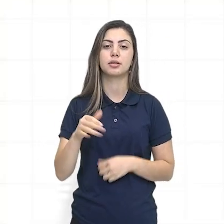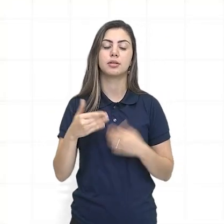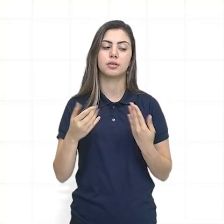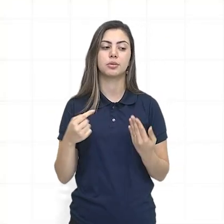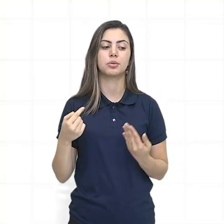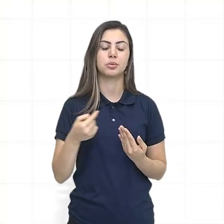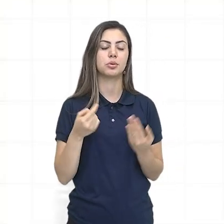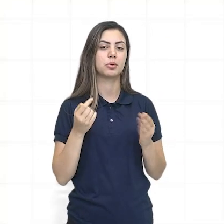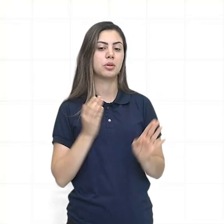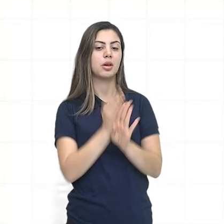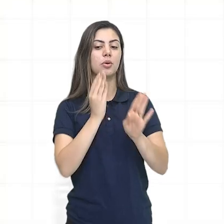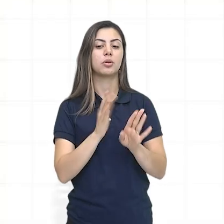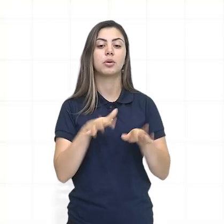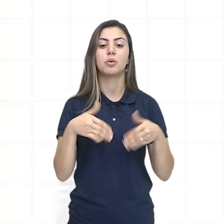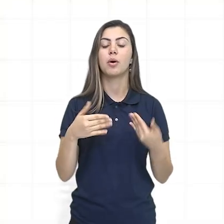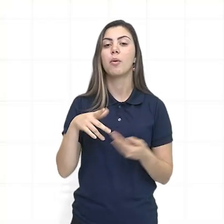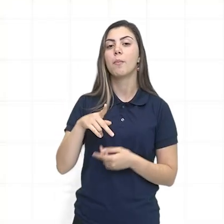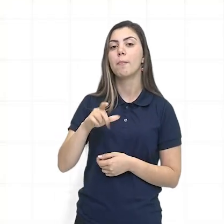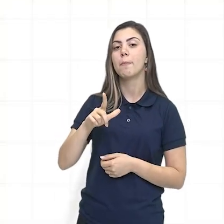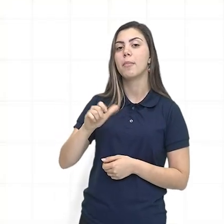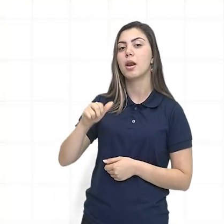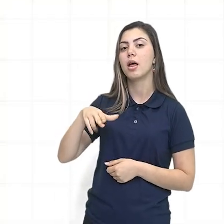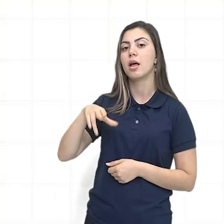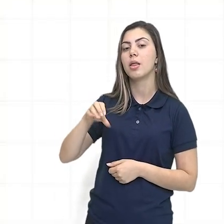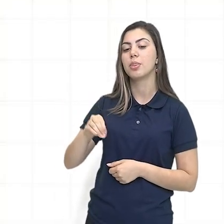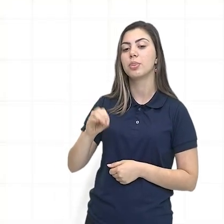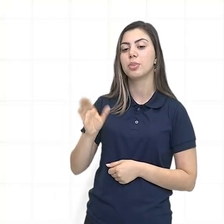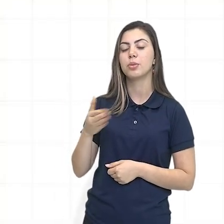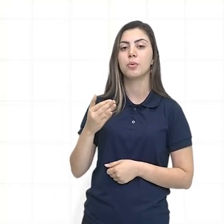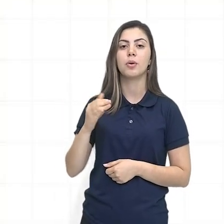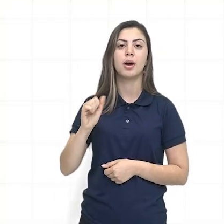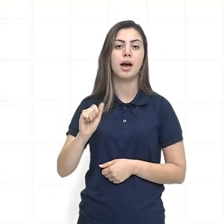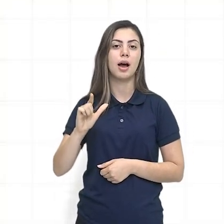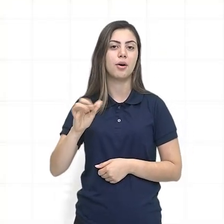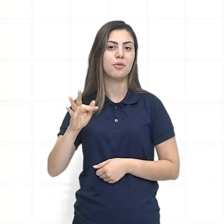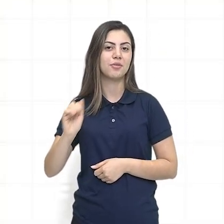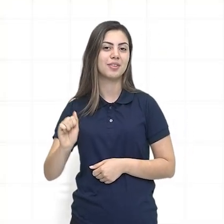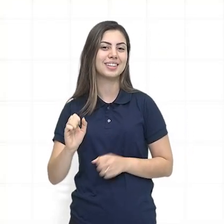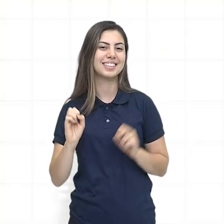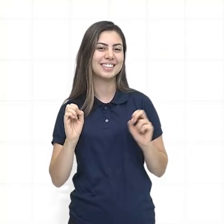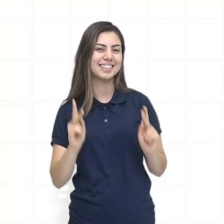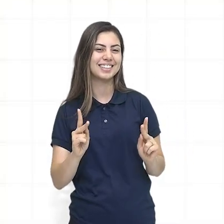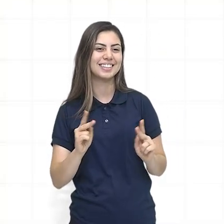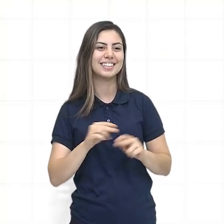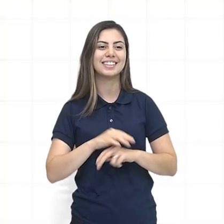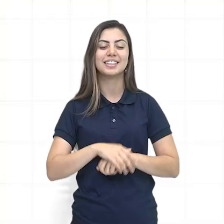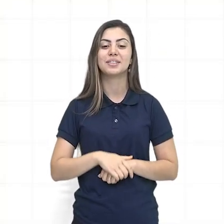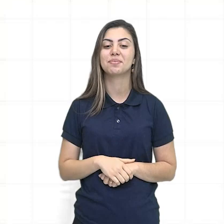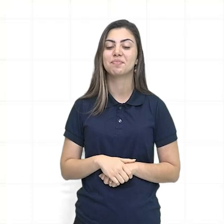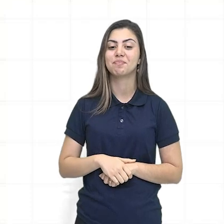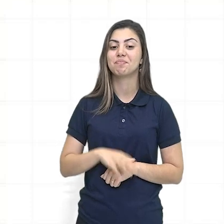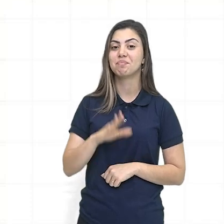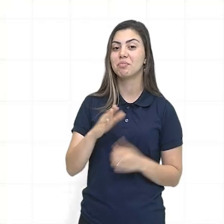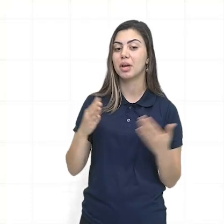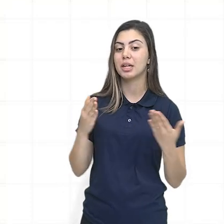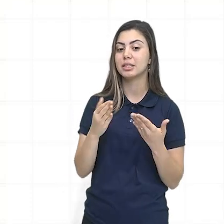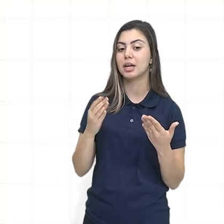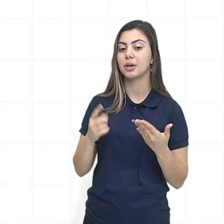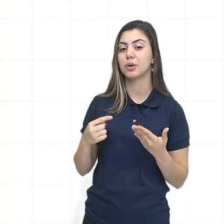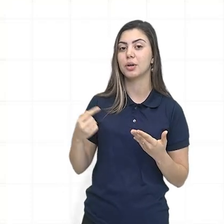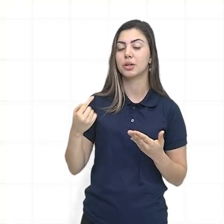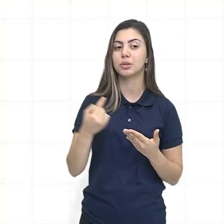do plano alfa, certo? Beleza, meu povo? Então, vamos fazer uma